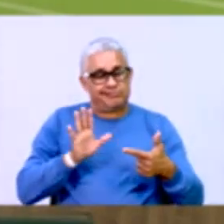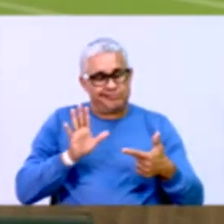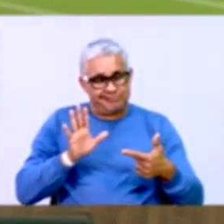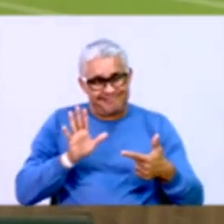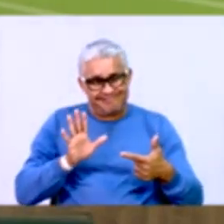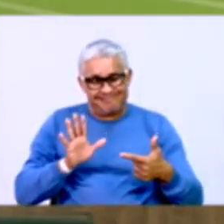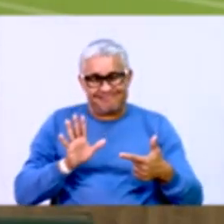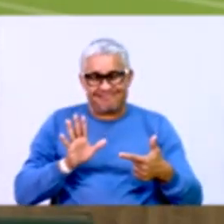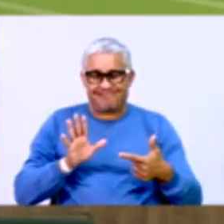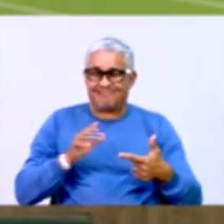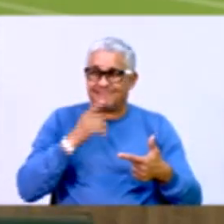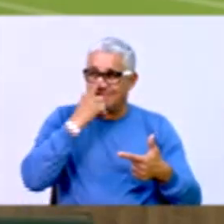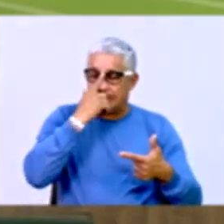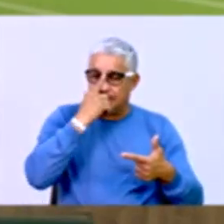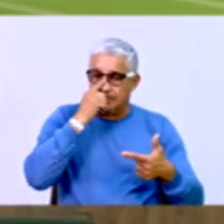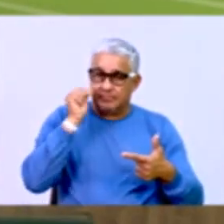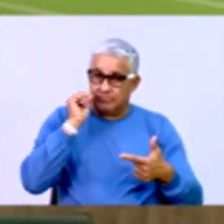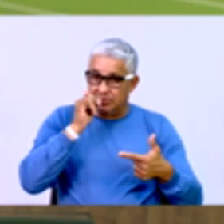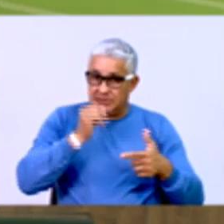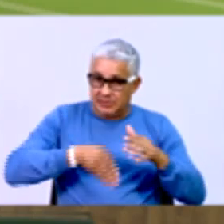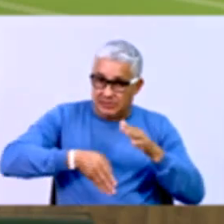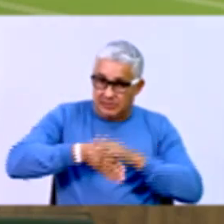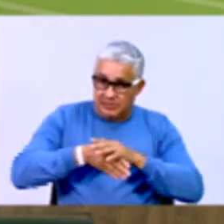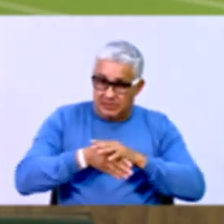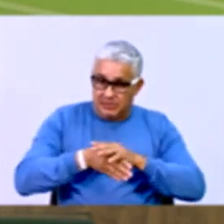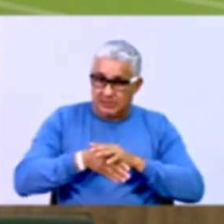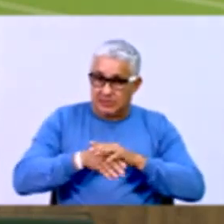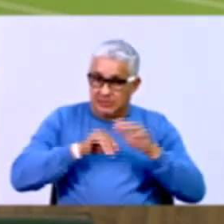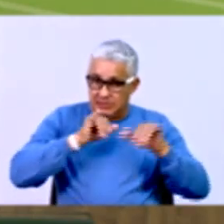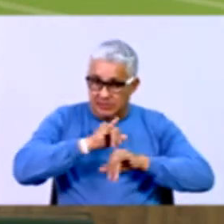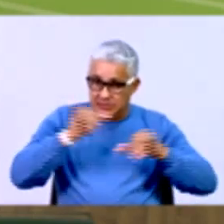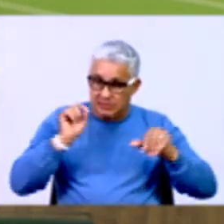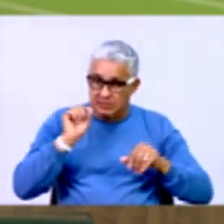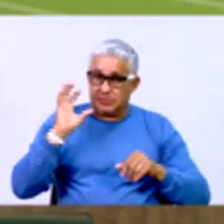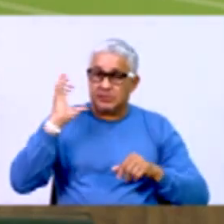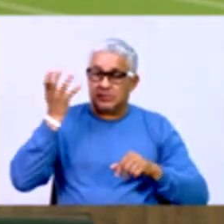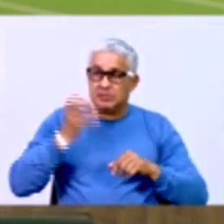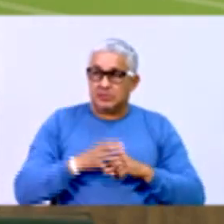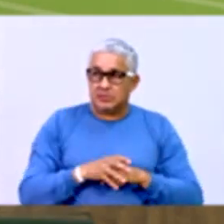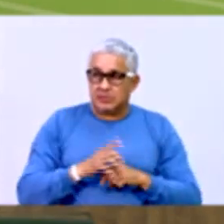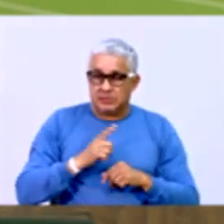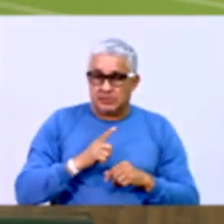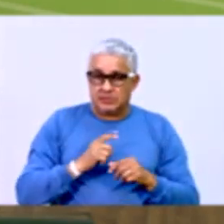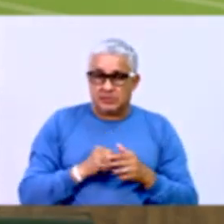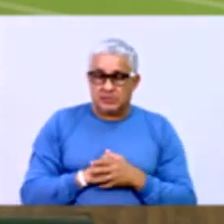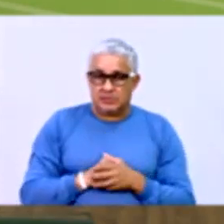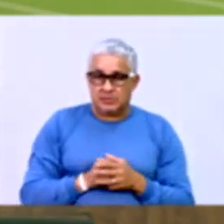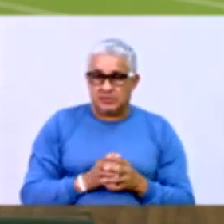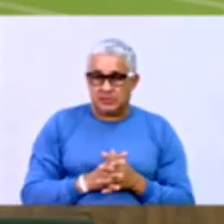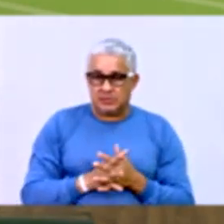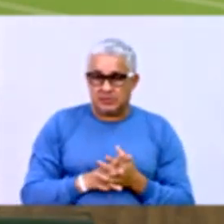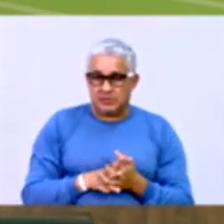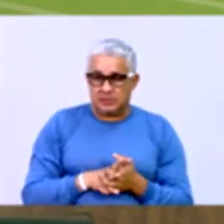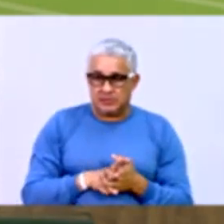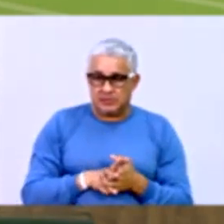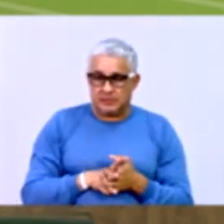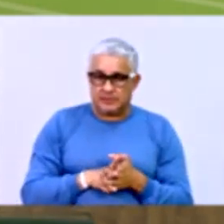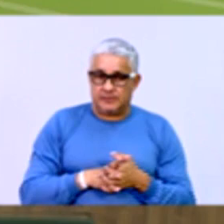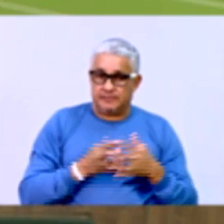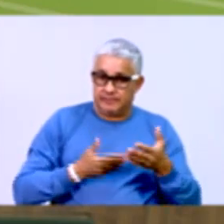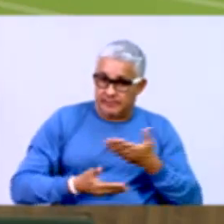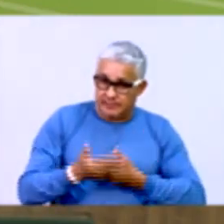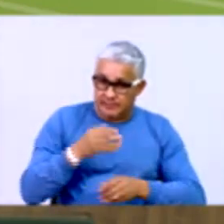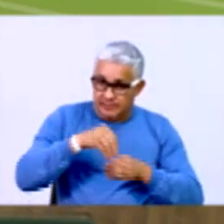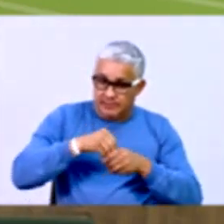se eu entrar essa informação, vai gerar o quê? Então eu já tenho uma interação a mais